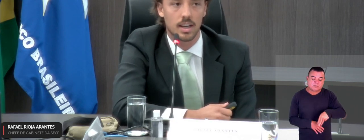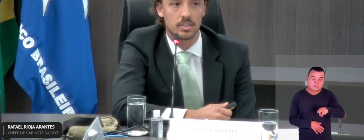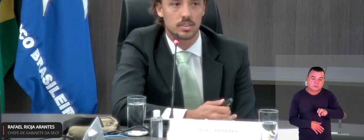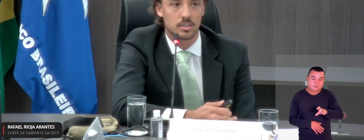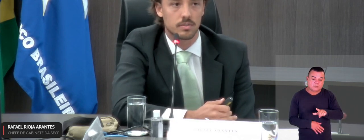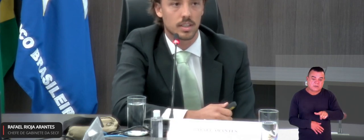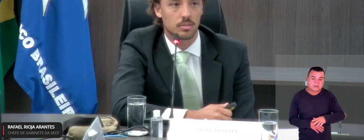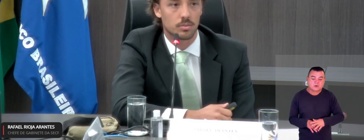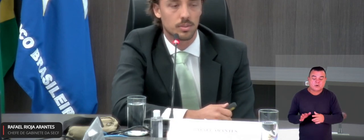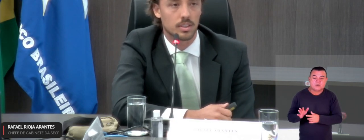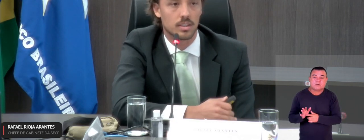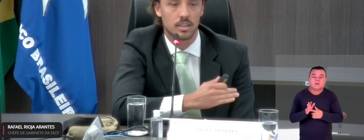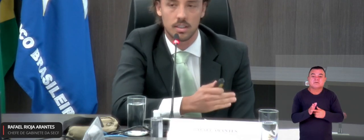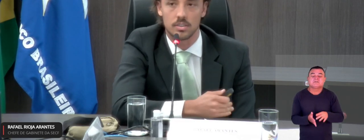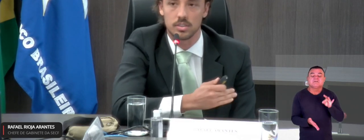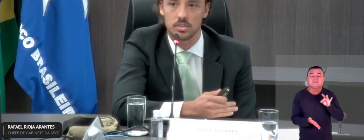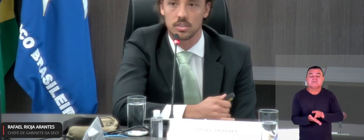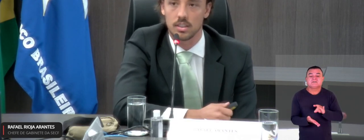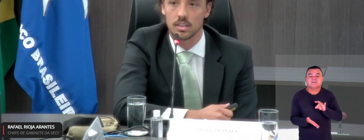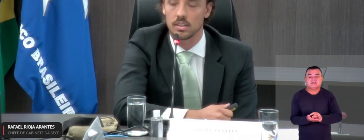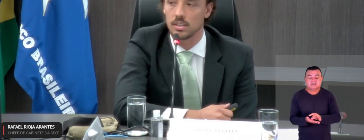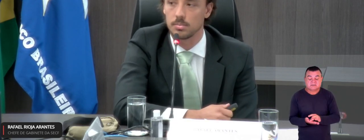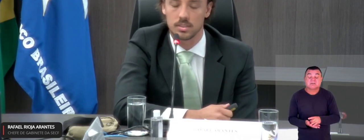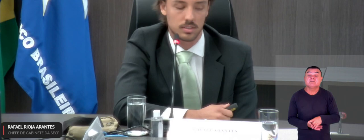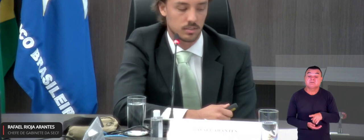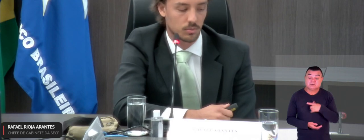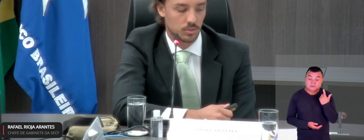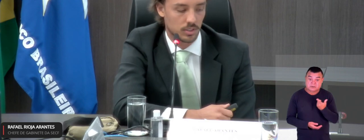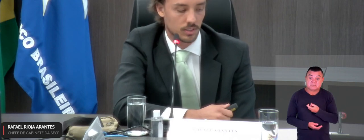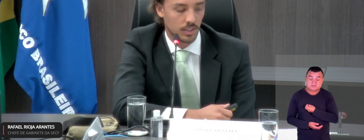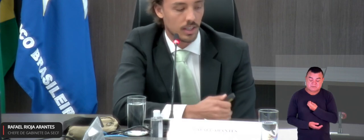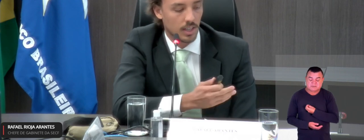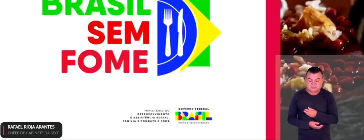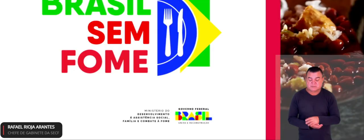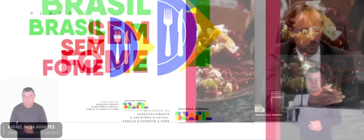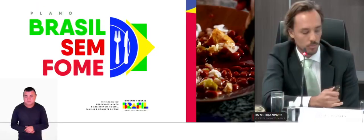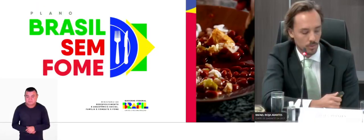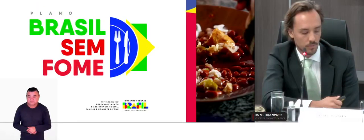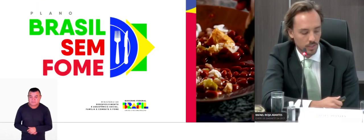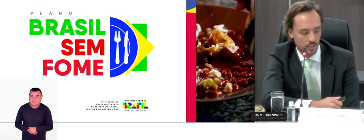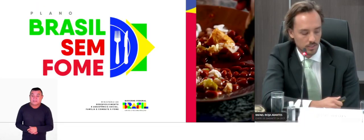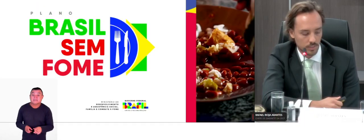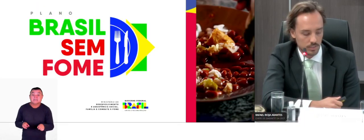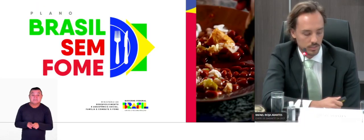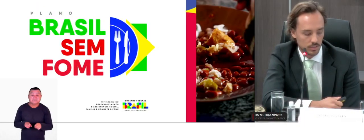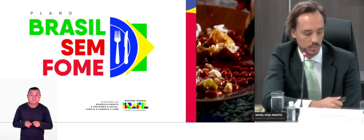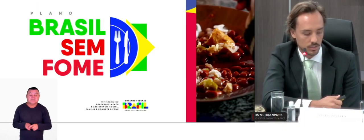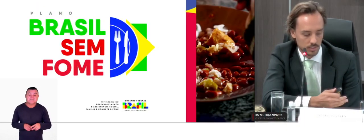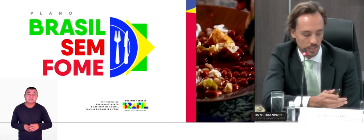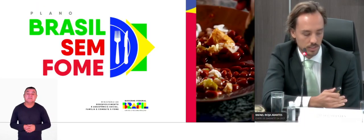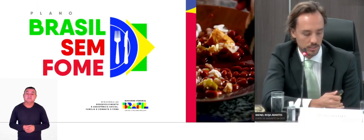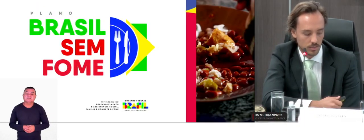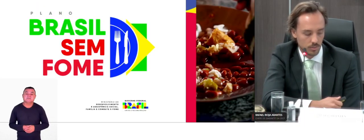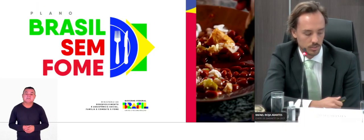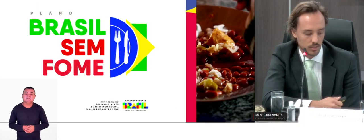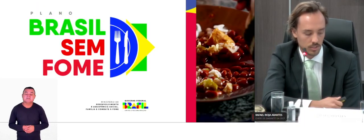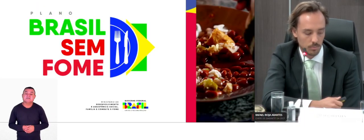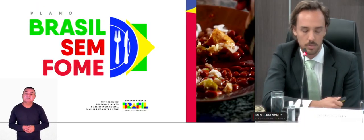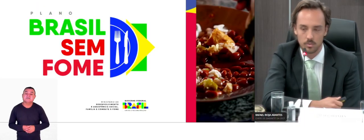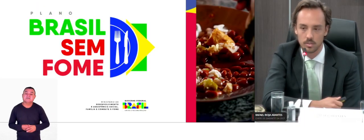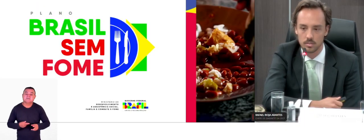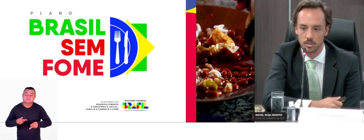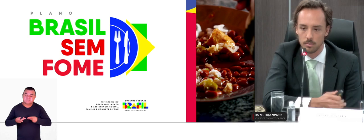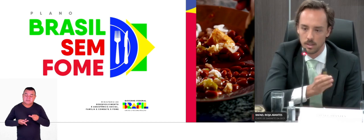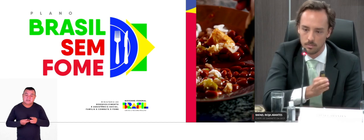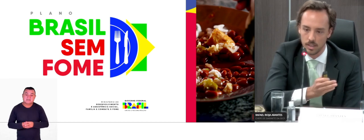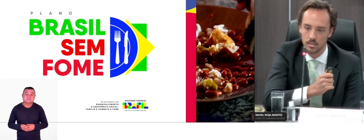realidade que de fato eh a gente tem aqui que precisa ser discutida assim como a fala que vai ser dada na sequência aqui também